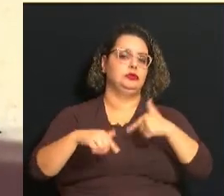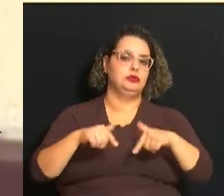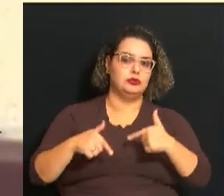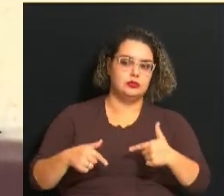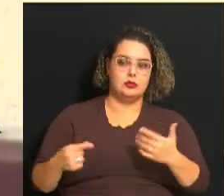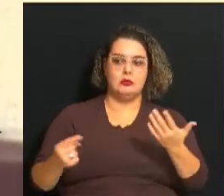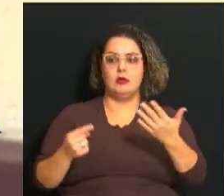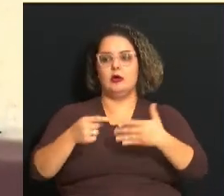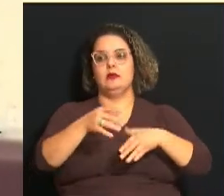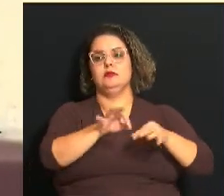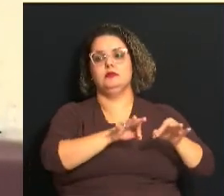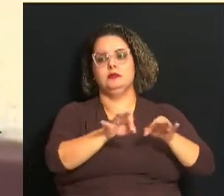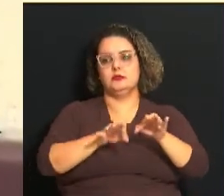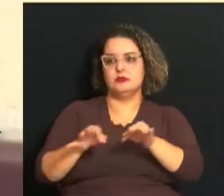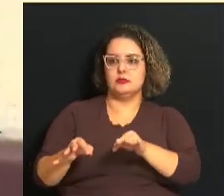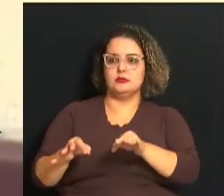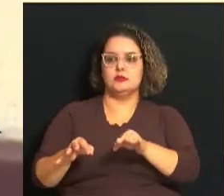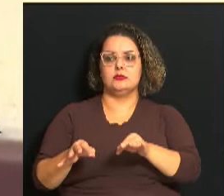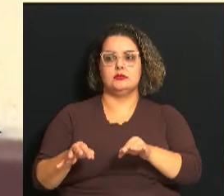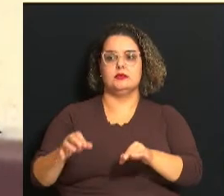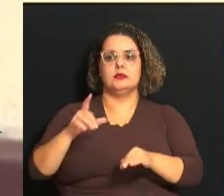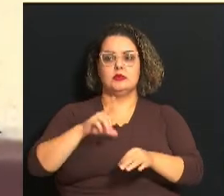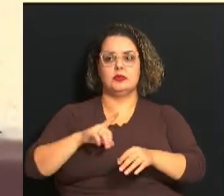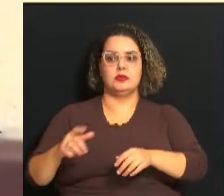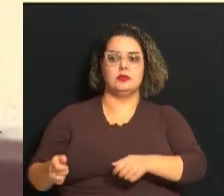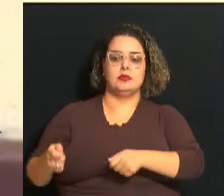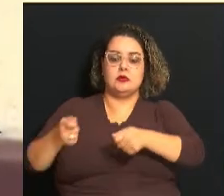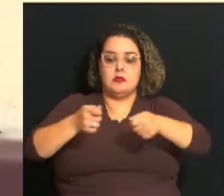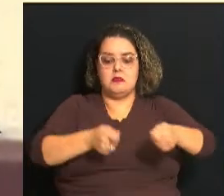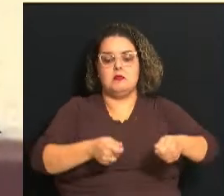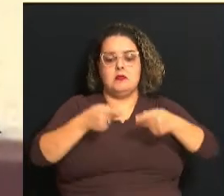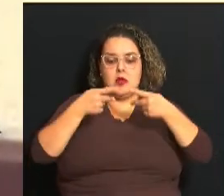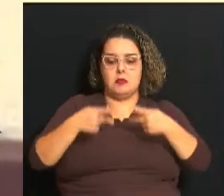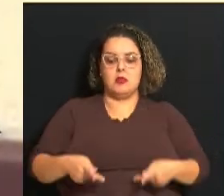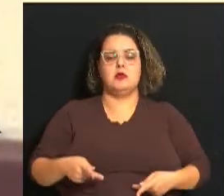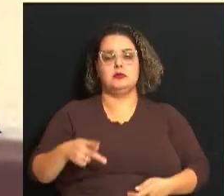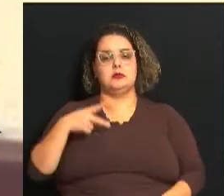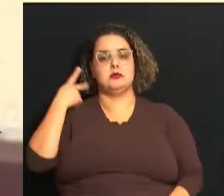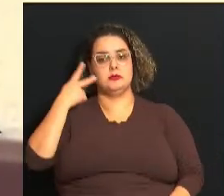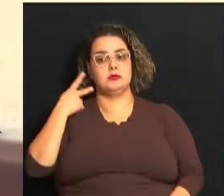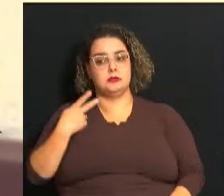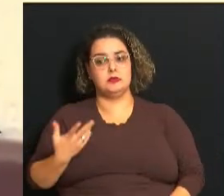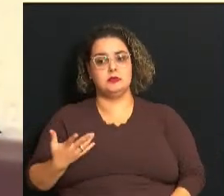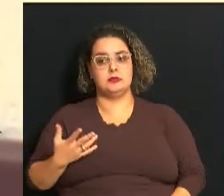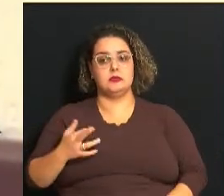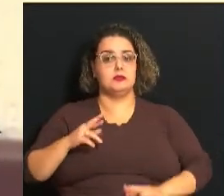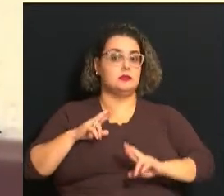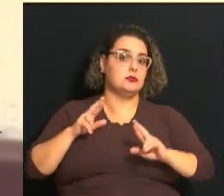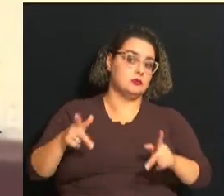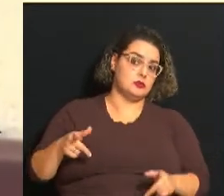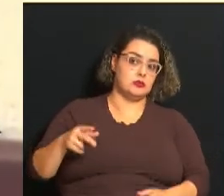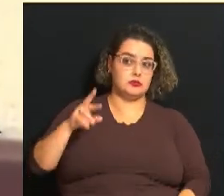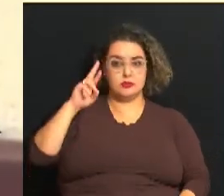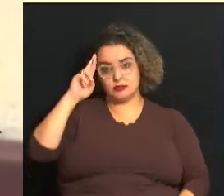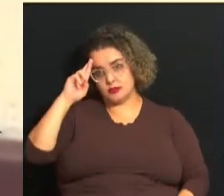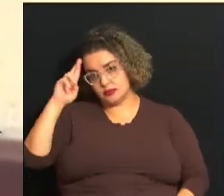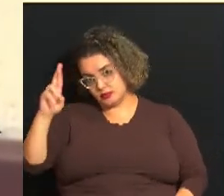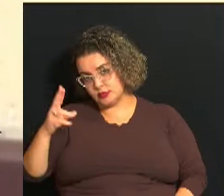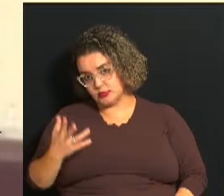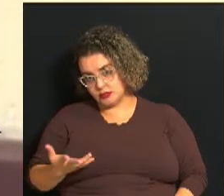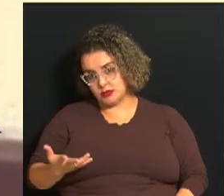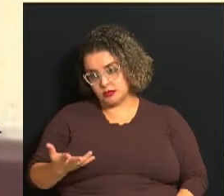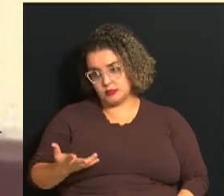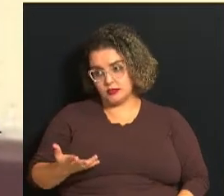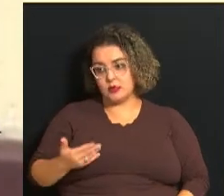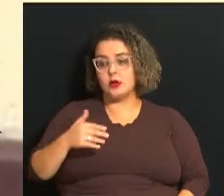questiono que se organizam né que tem um posicionamento político muitas vezes divergente do Chefe ali são os